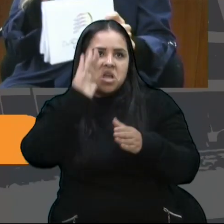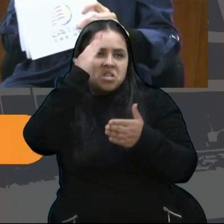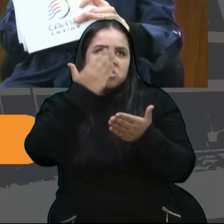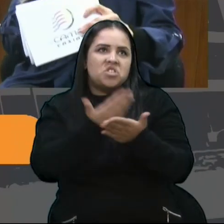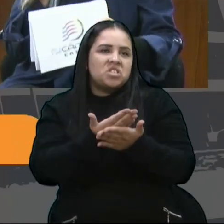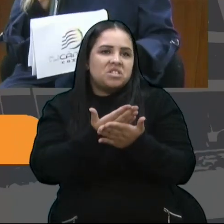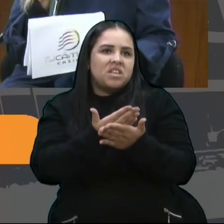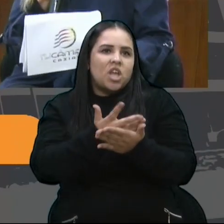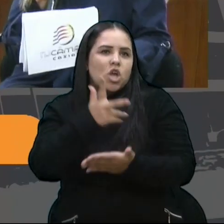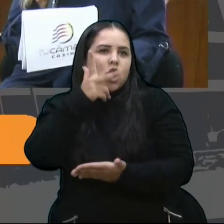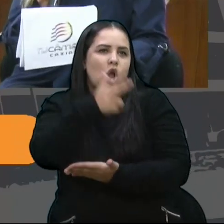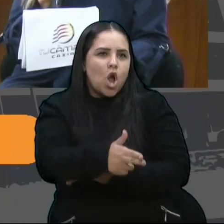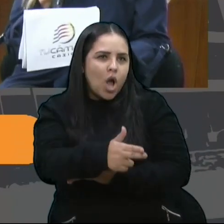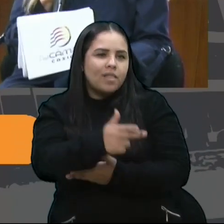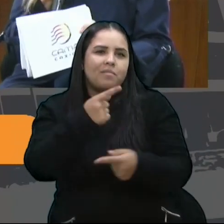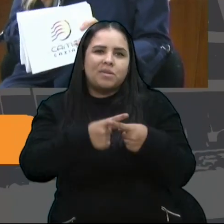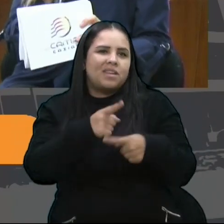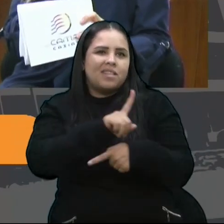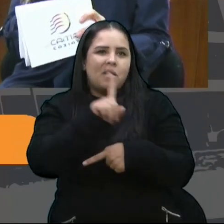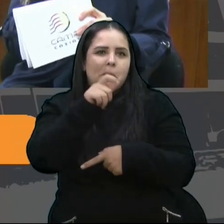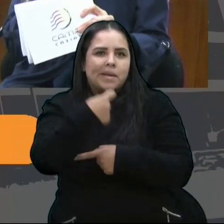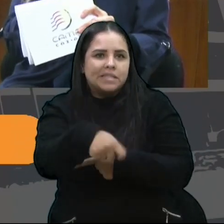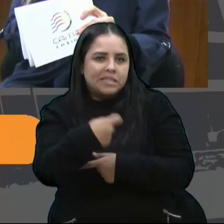É cortada, assim, de cena.